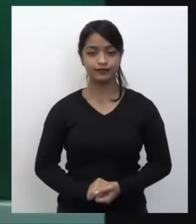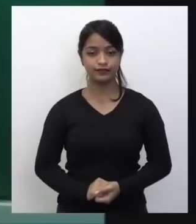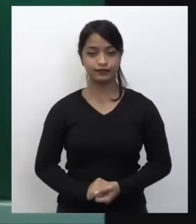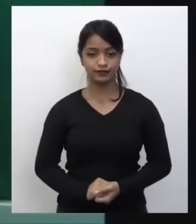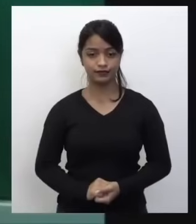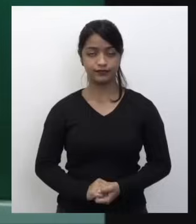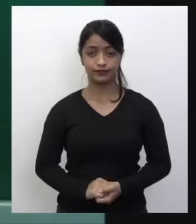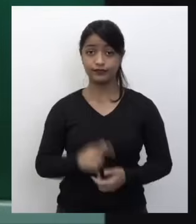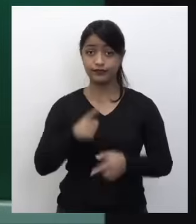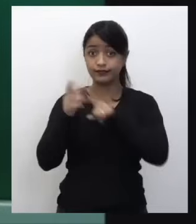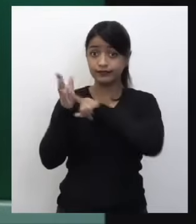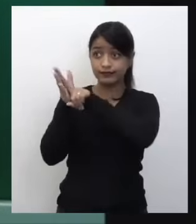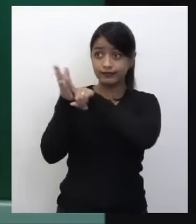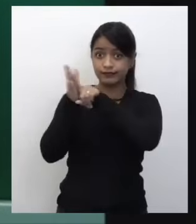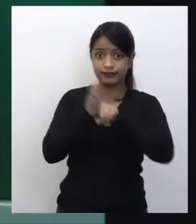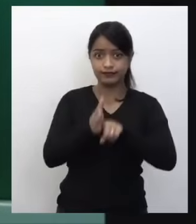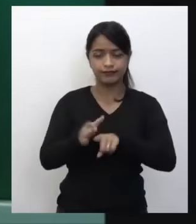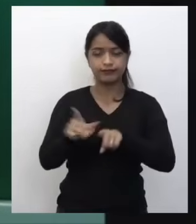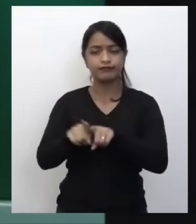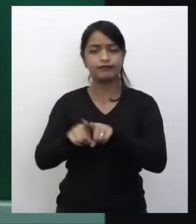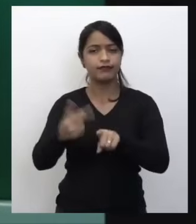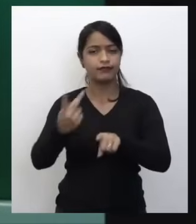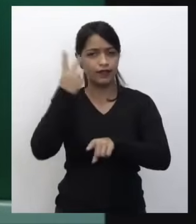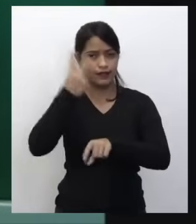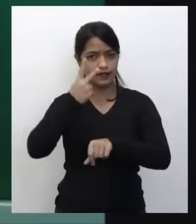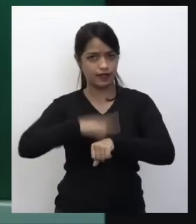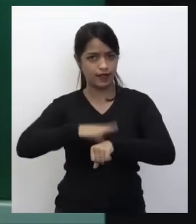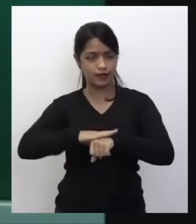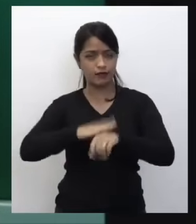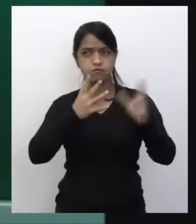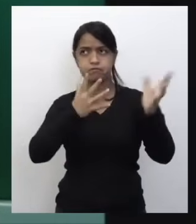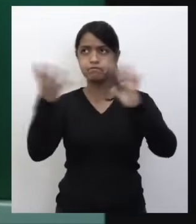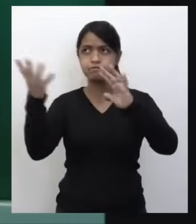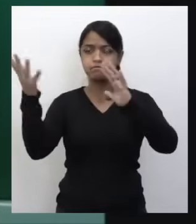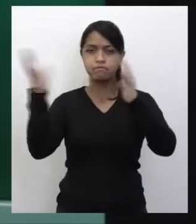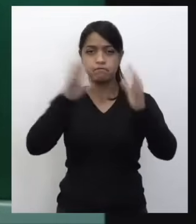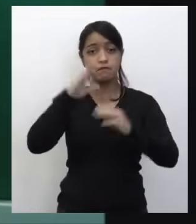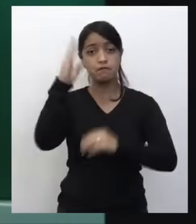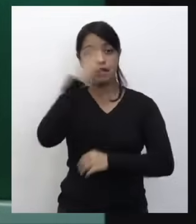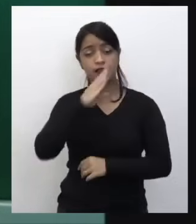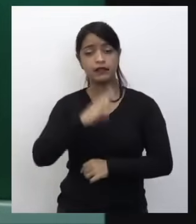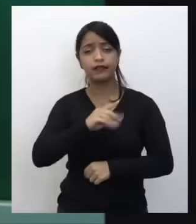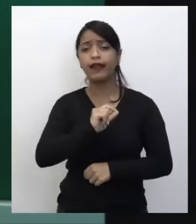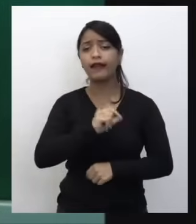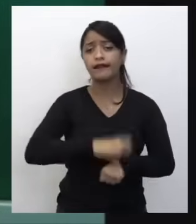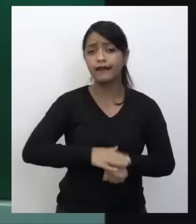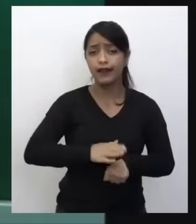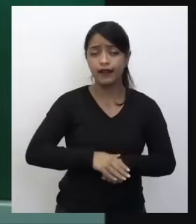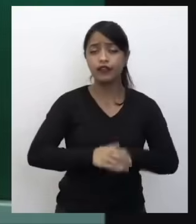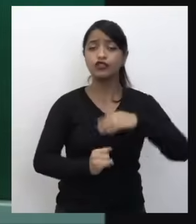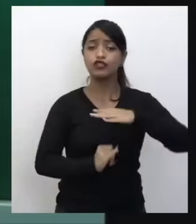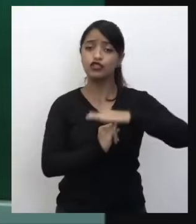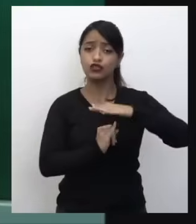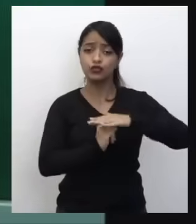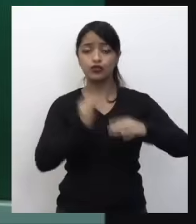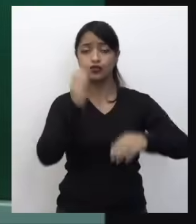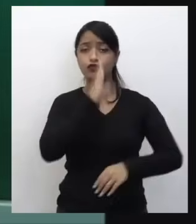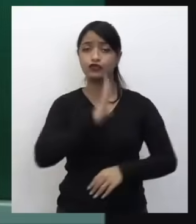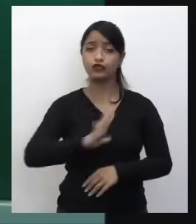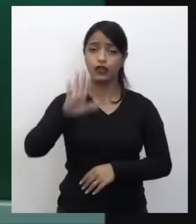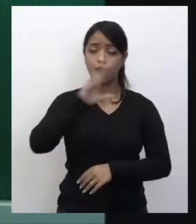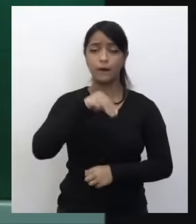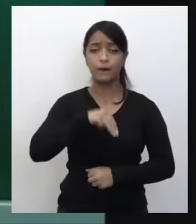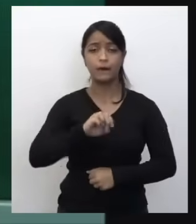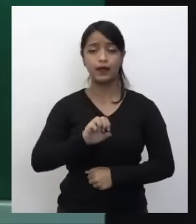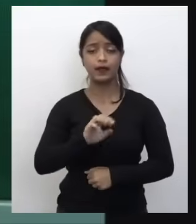A análise, o monitoramento e a previsão do tempo e do clima no Brasil são feitos pelo Instituto Nacional de Meteorologia. A tecnologia